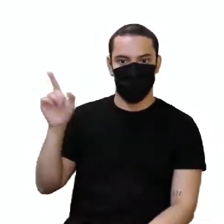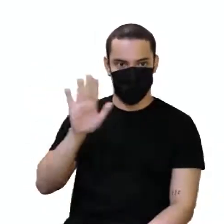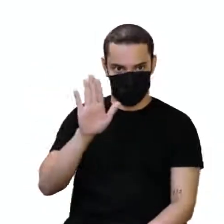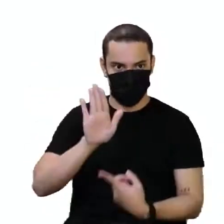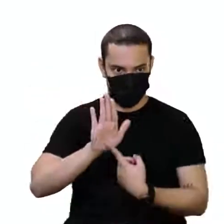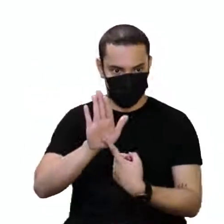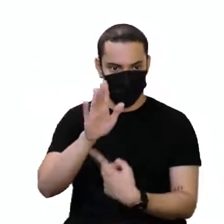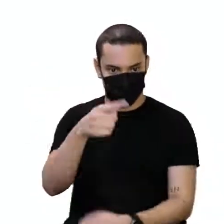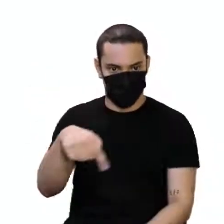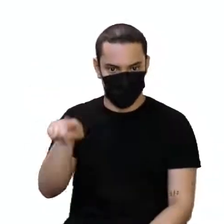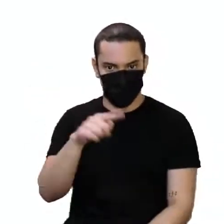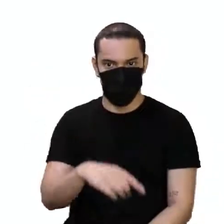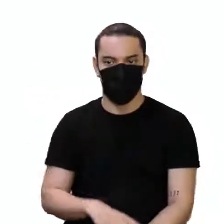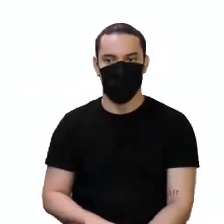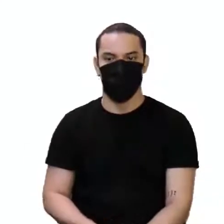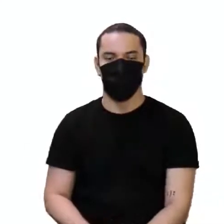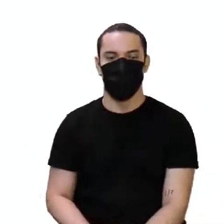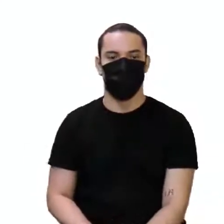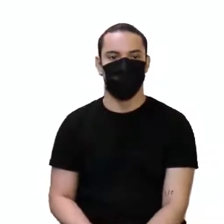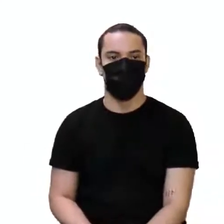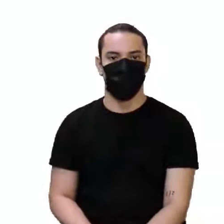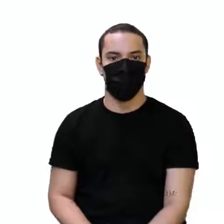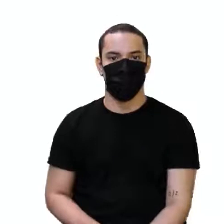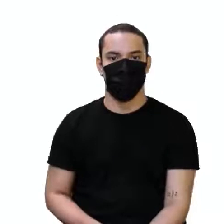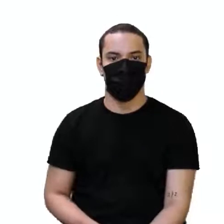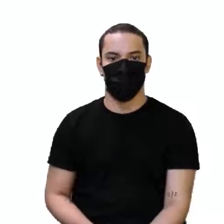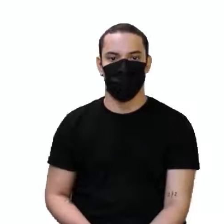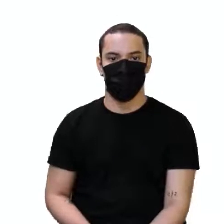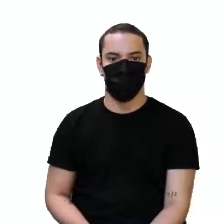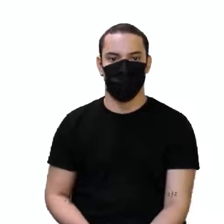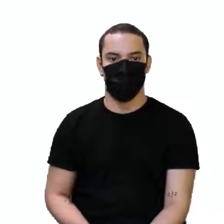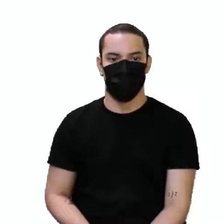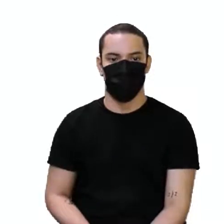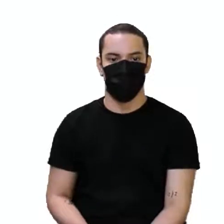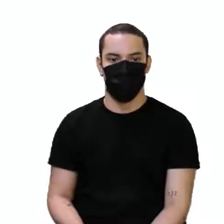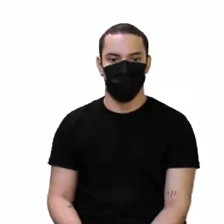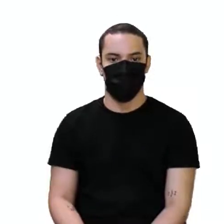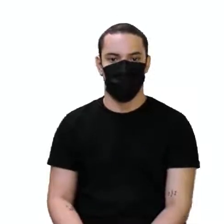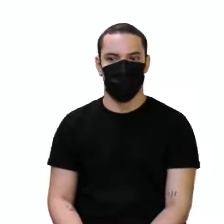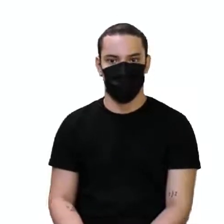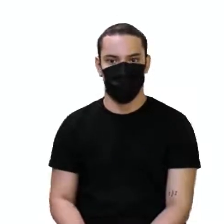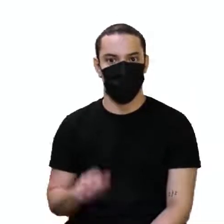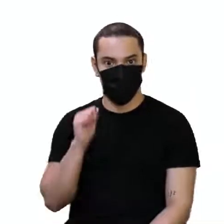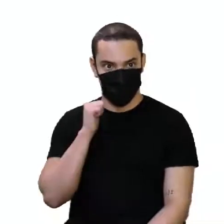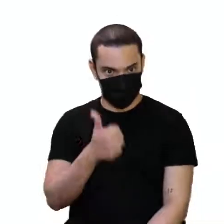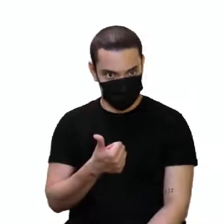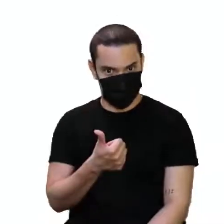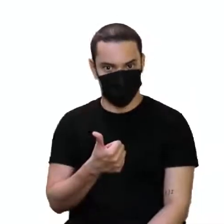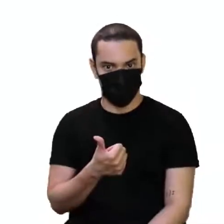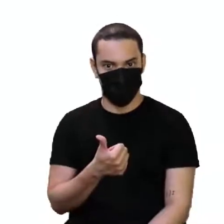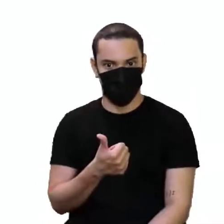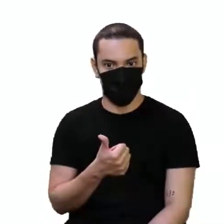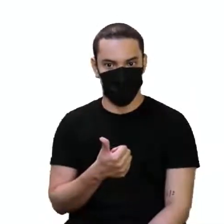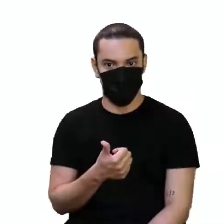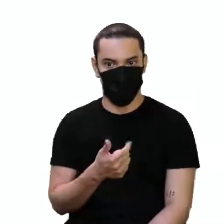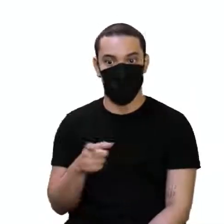eu colocar aqui. Opa, não riscou. Então, aqui,